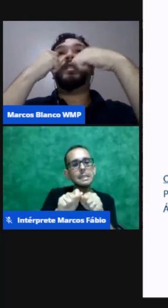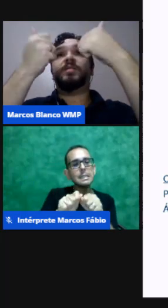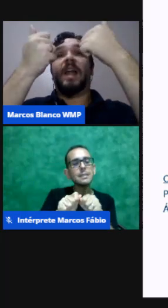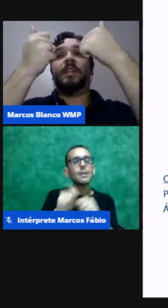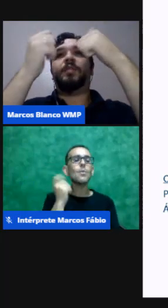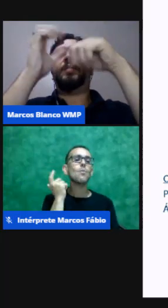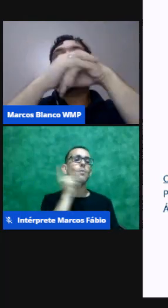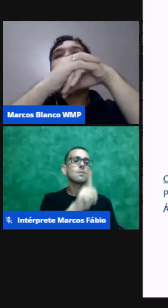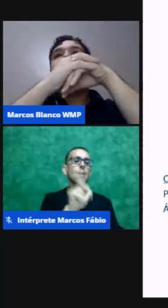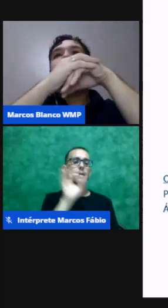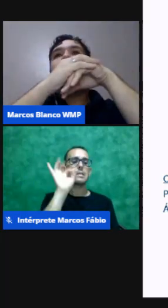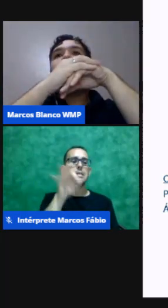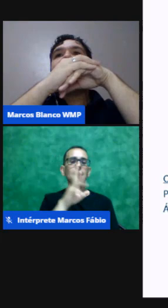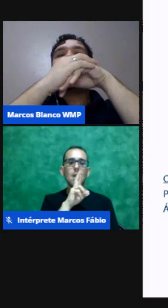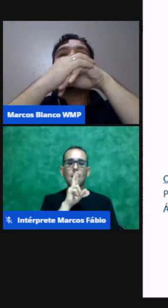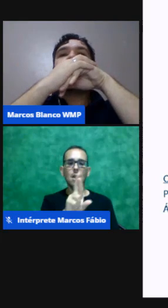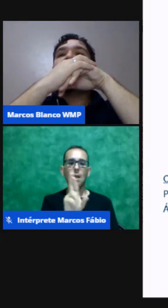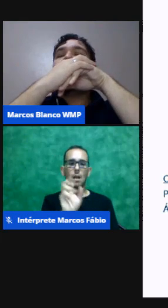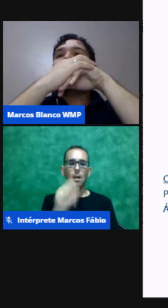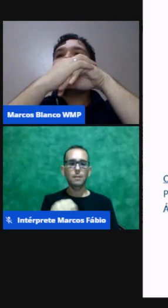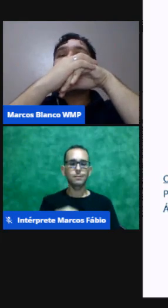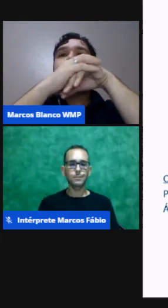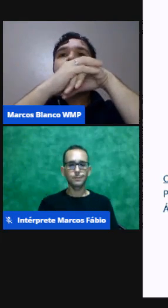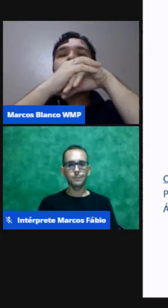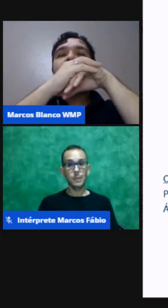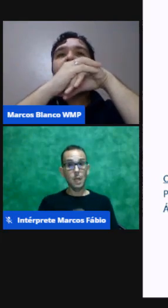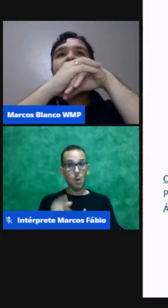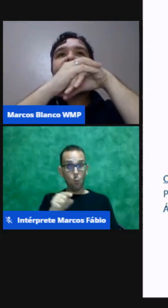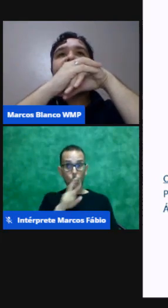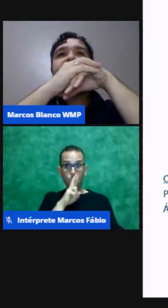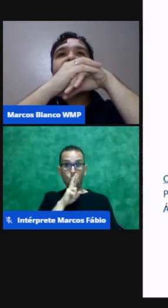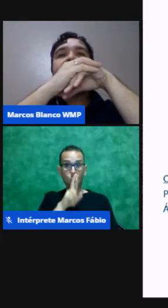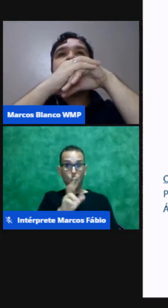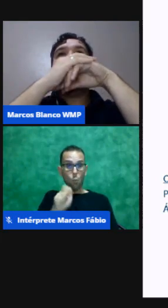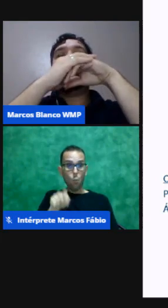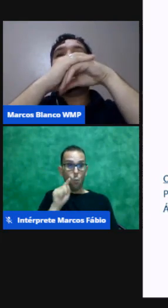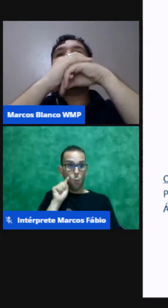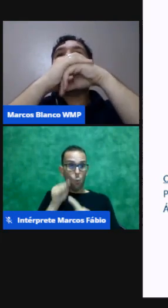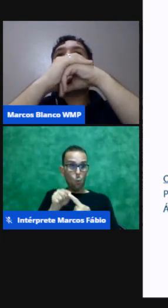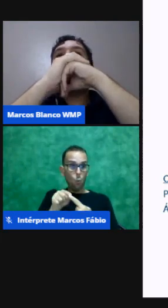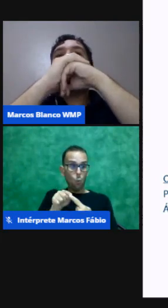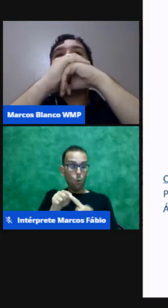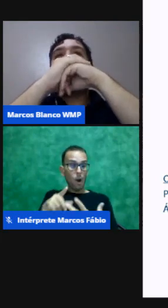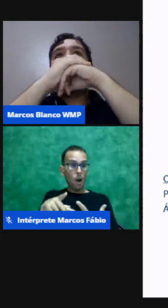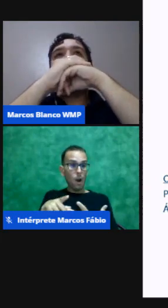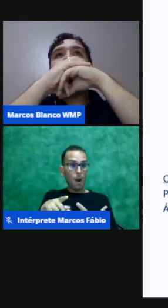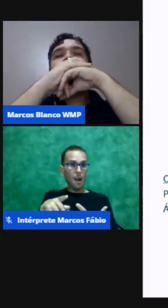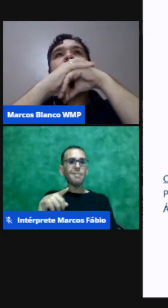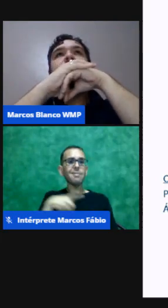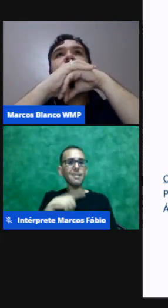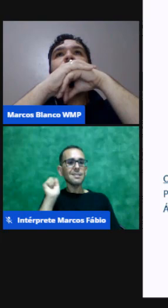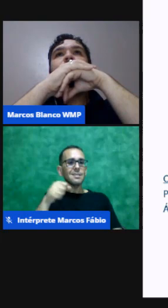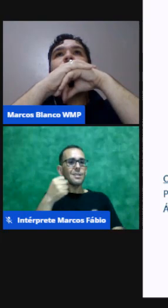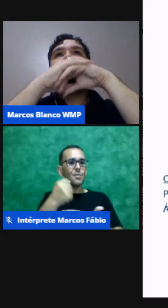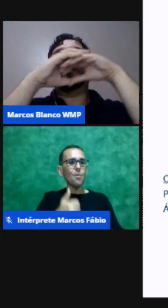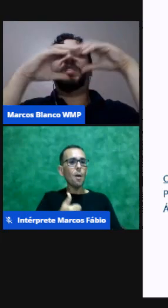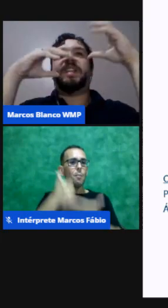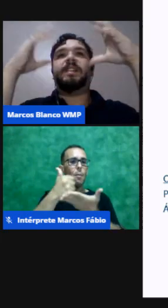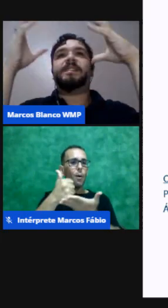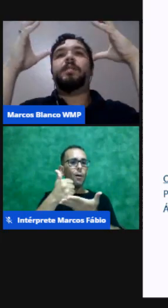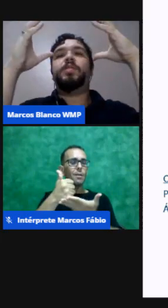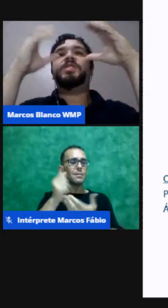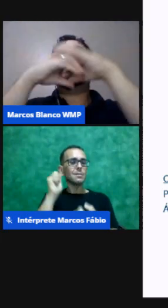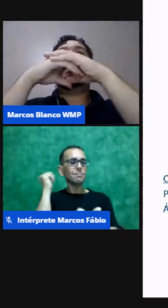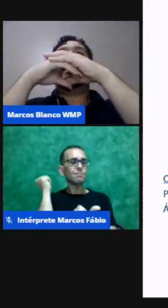sim, resultados. Então, com esse resultado, a gente ganha um apoio maior